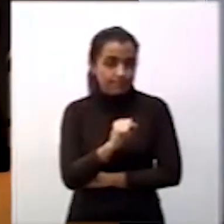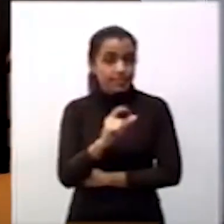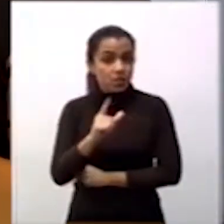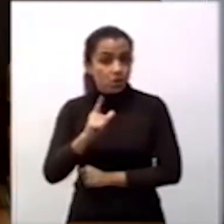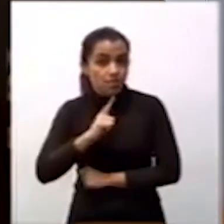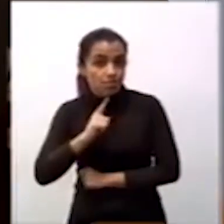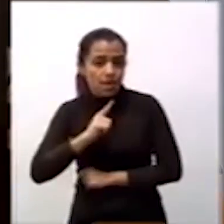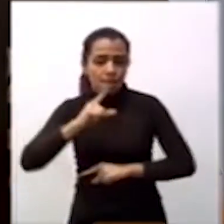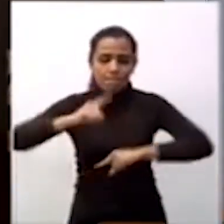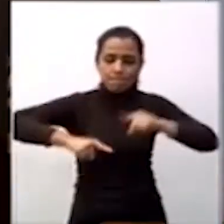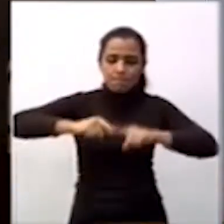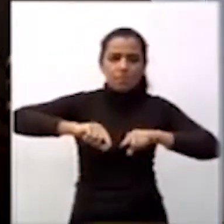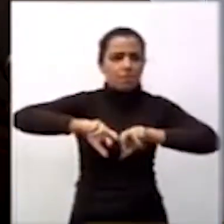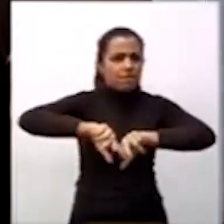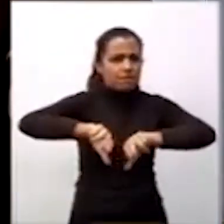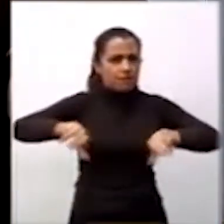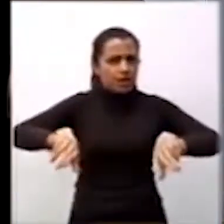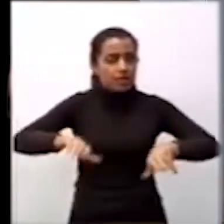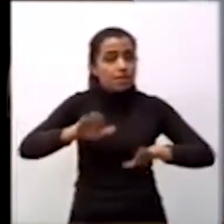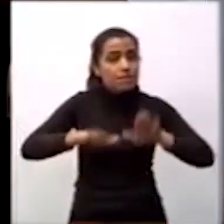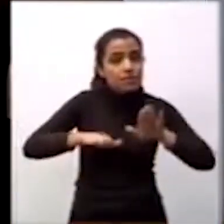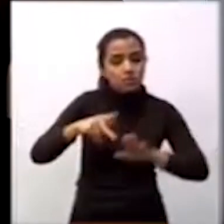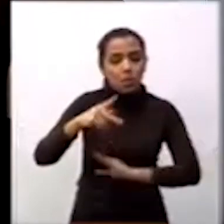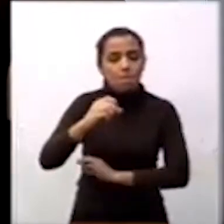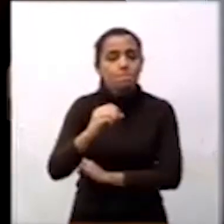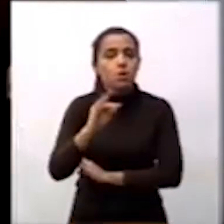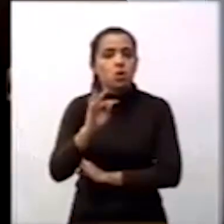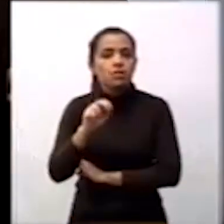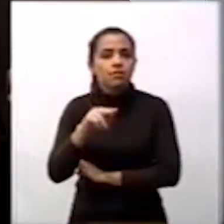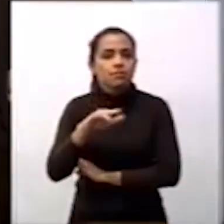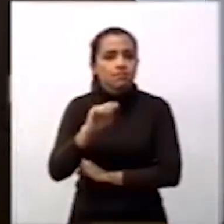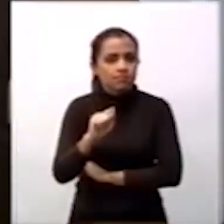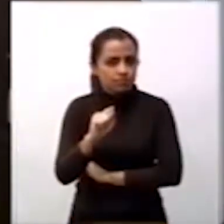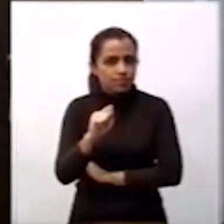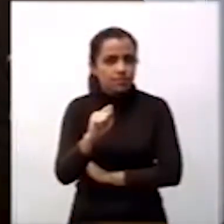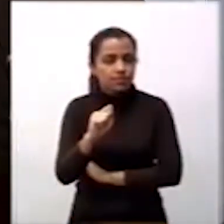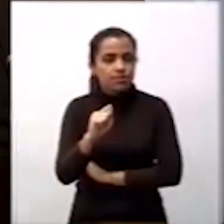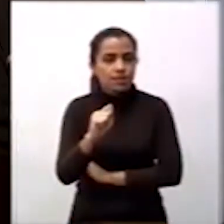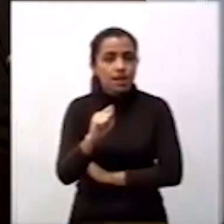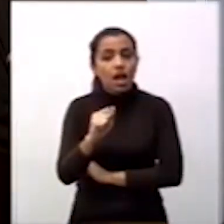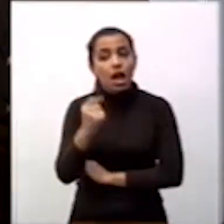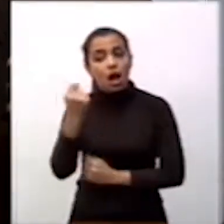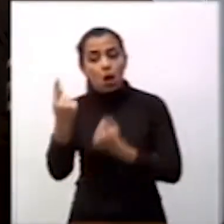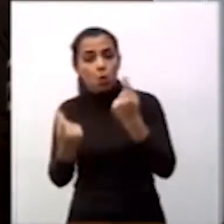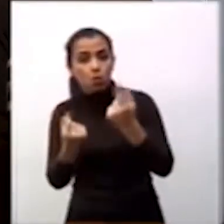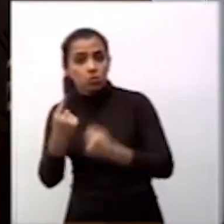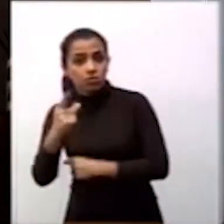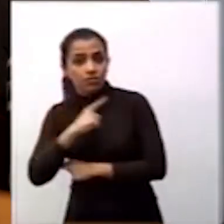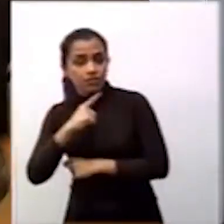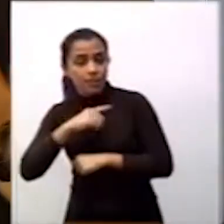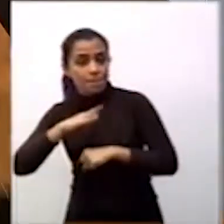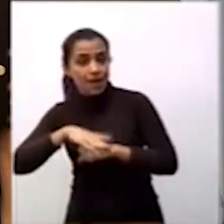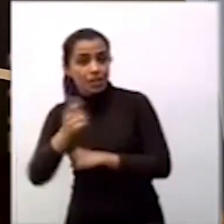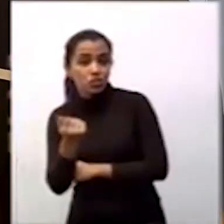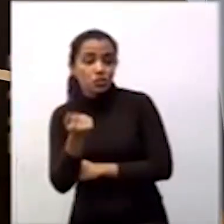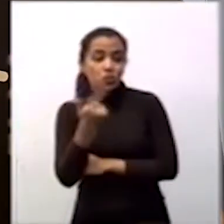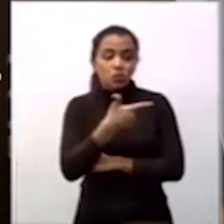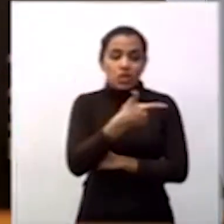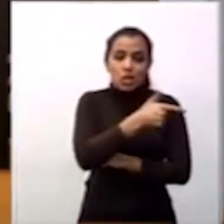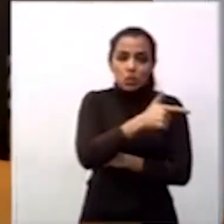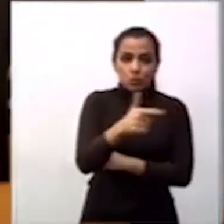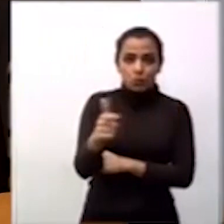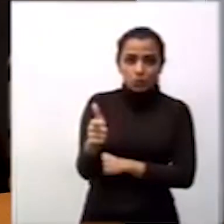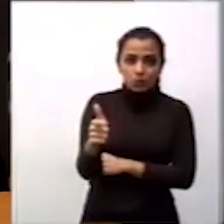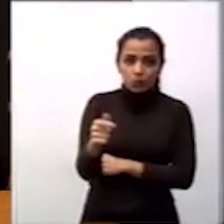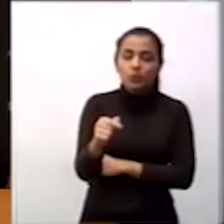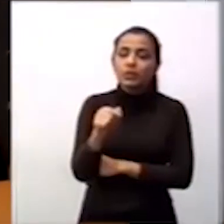elétricas. Consequentemente, uns vão ser mais vilões no consumo do que outros. E aí nesses a gente só pode